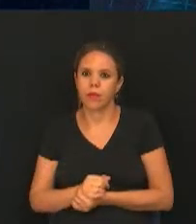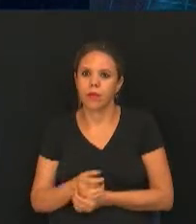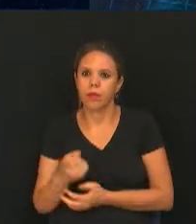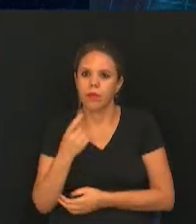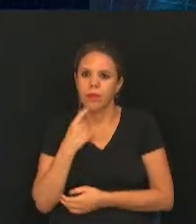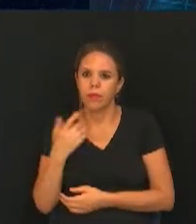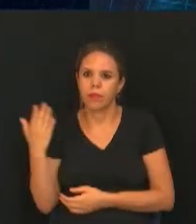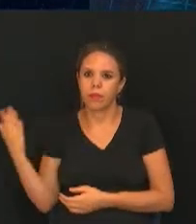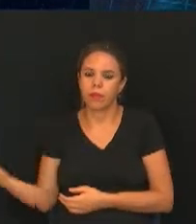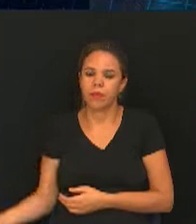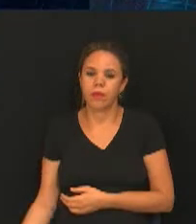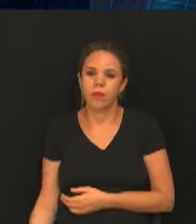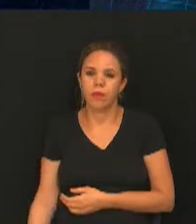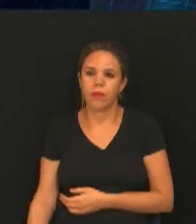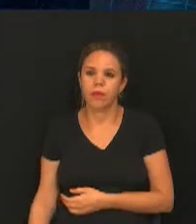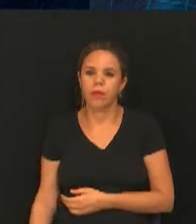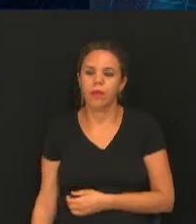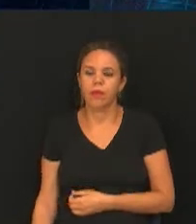esta quinta-feira,